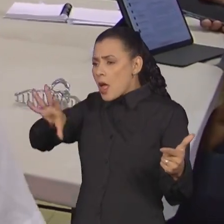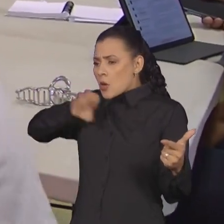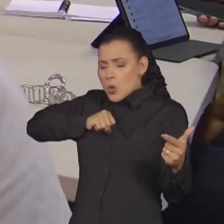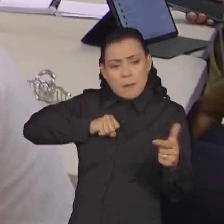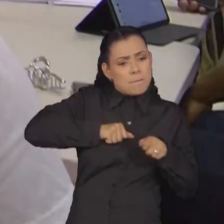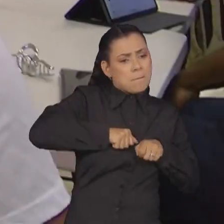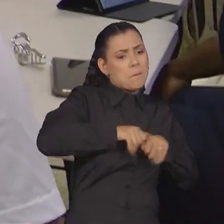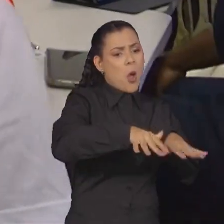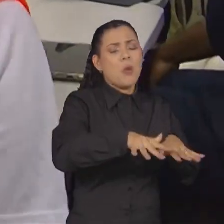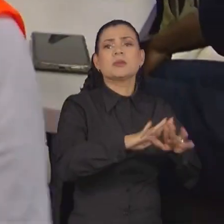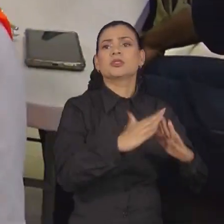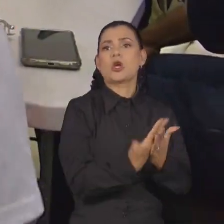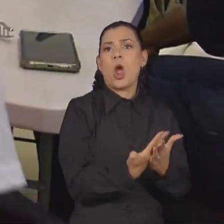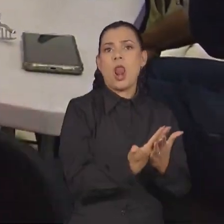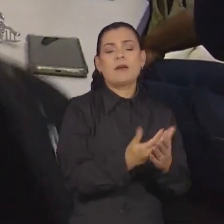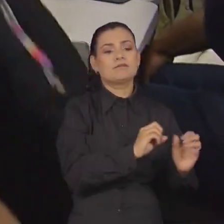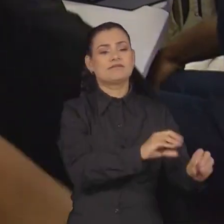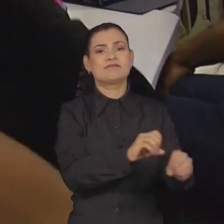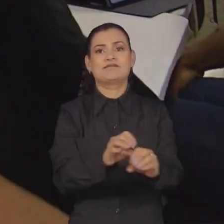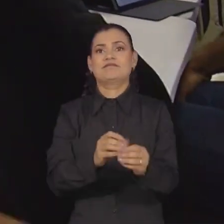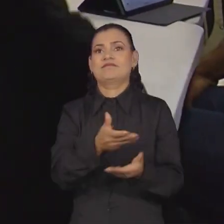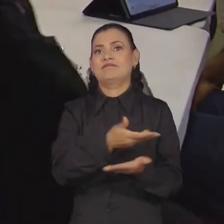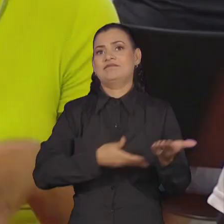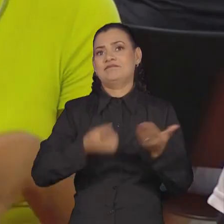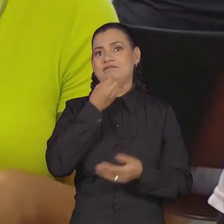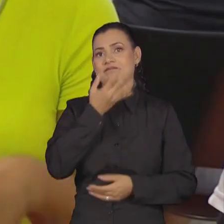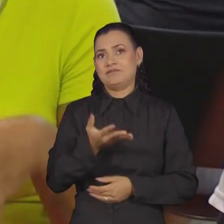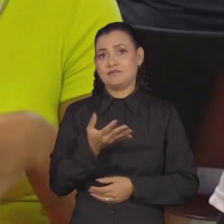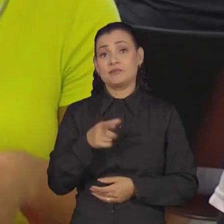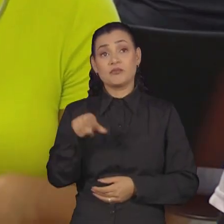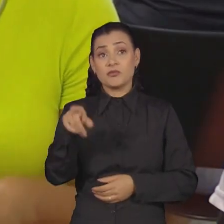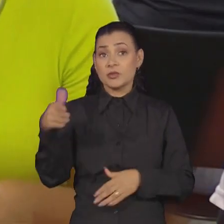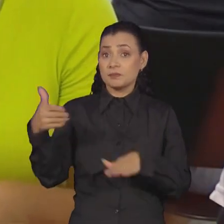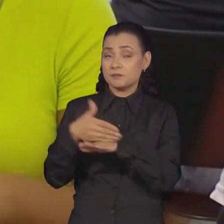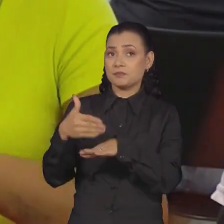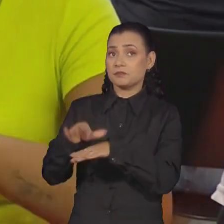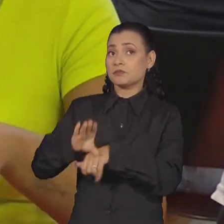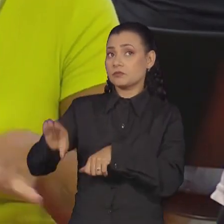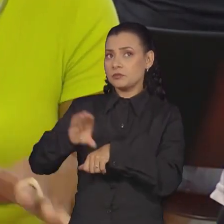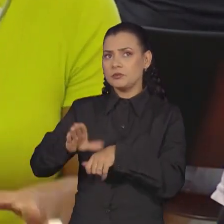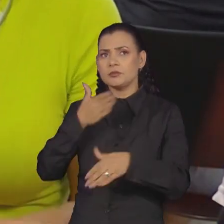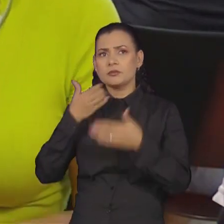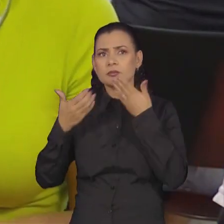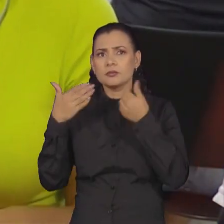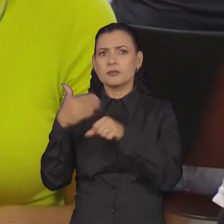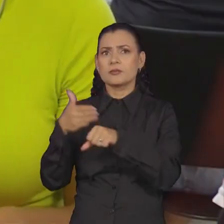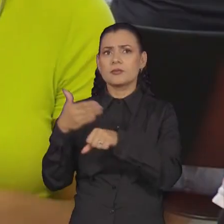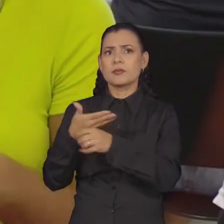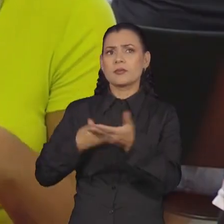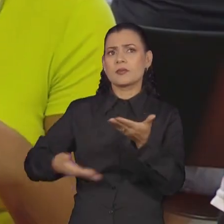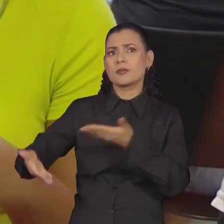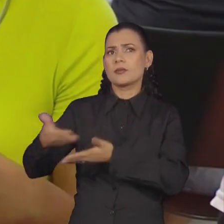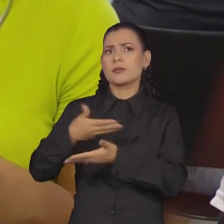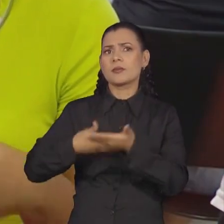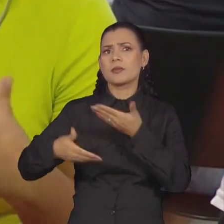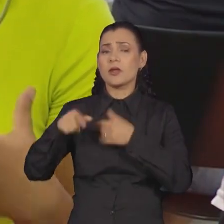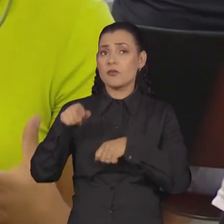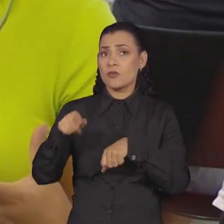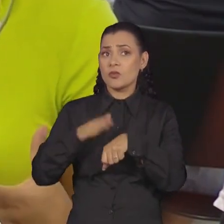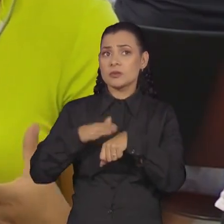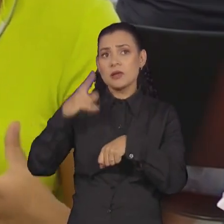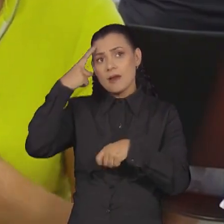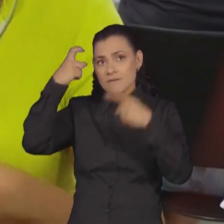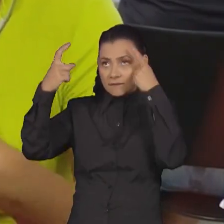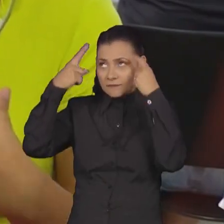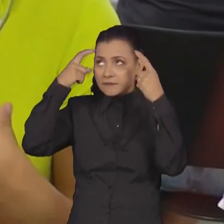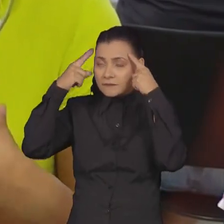aqui e repasse para os alunos da nossa escola. Quando você vem para um curso como esse, participando de dinâmicas como essa, você tem insights